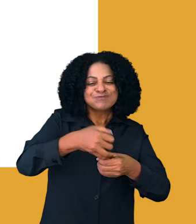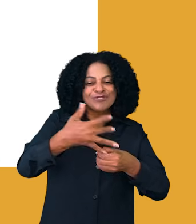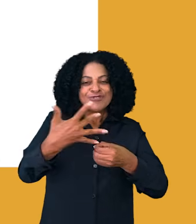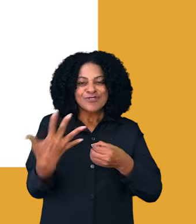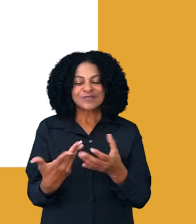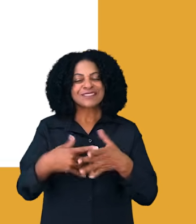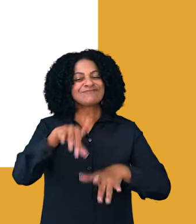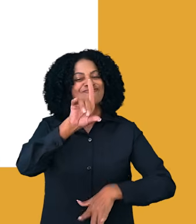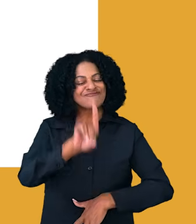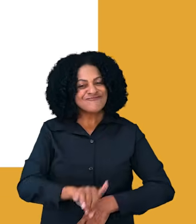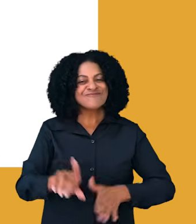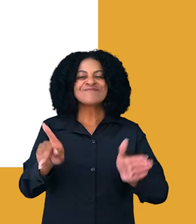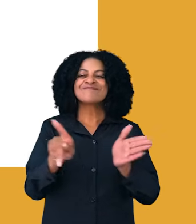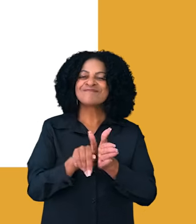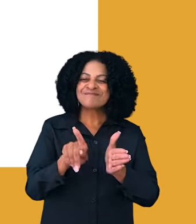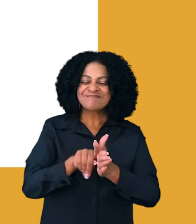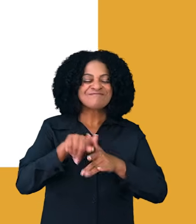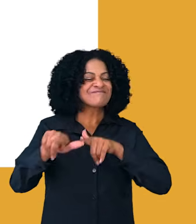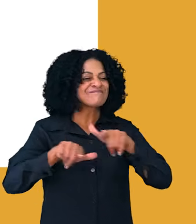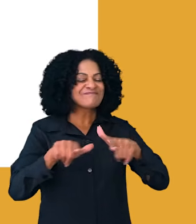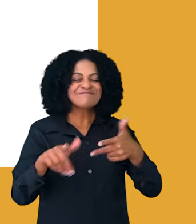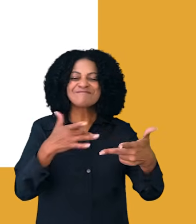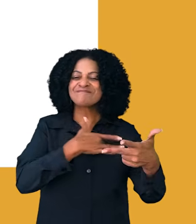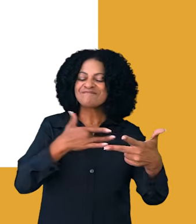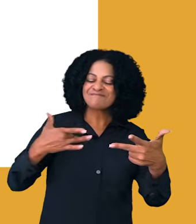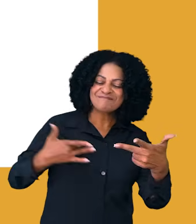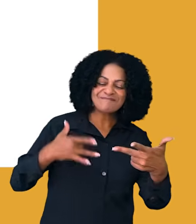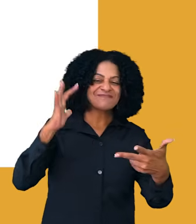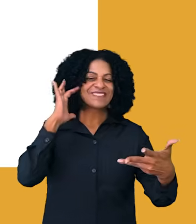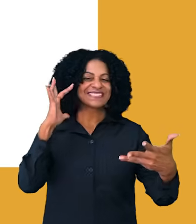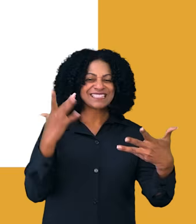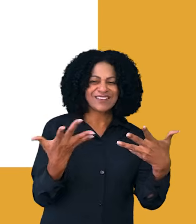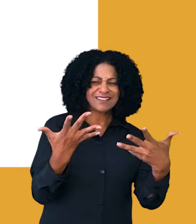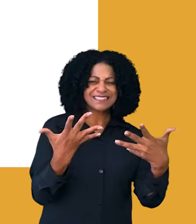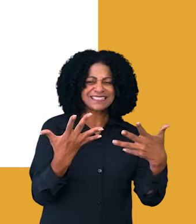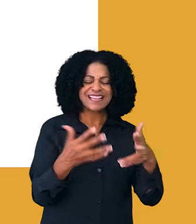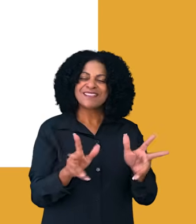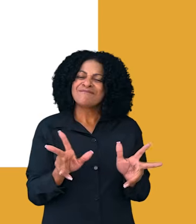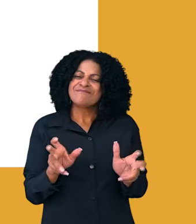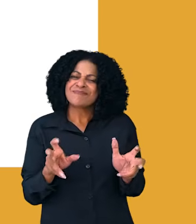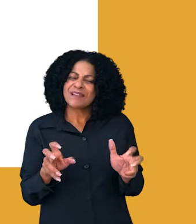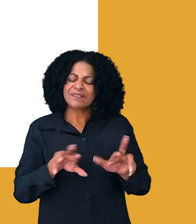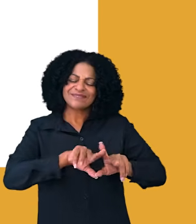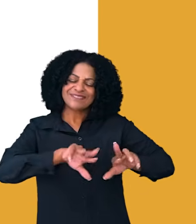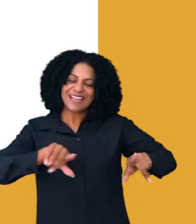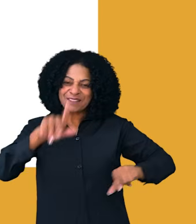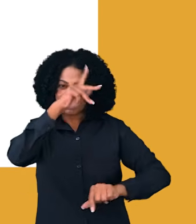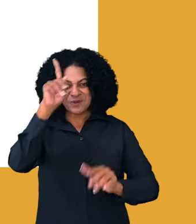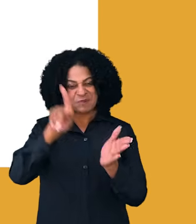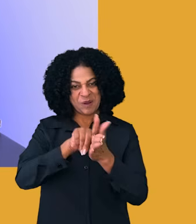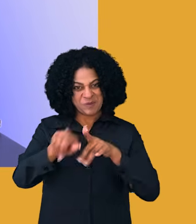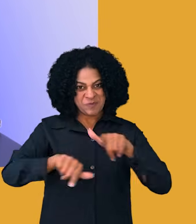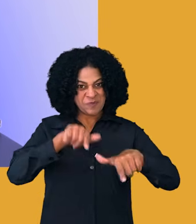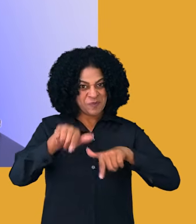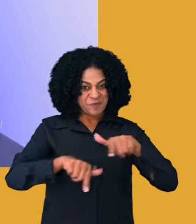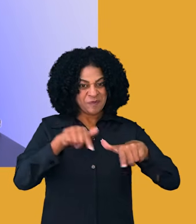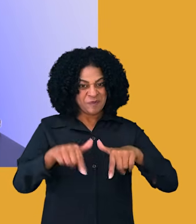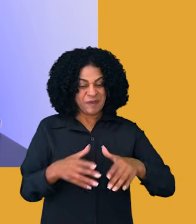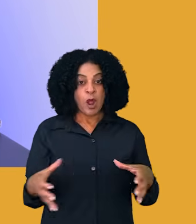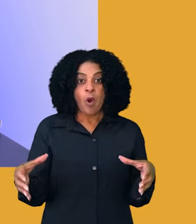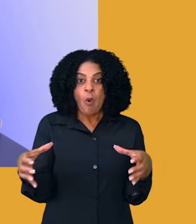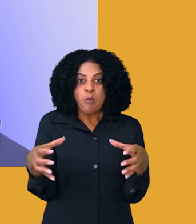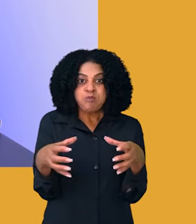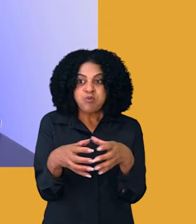direitos trabalhistas, decisões, saúde no trabalho e temas que fazem parte do dia a dia de quem trabalha. É uma